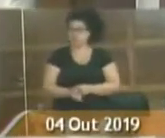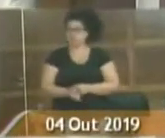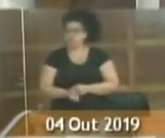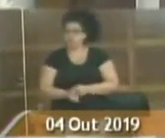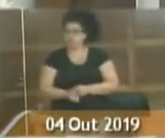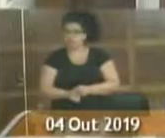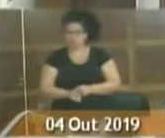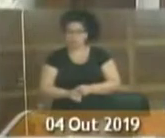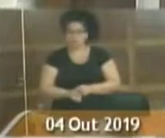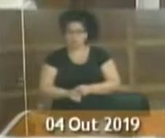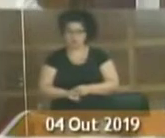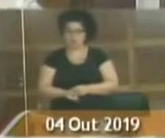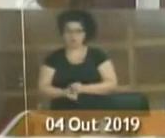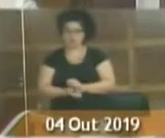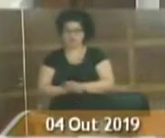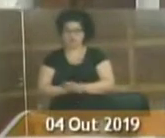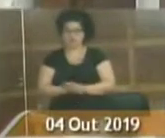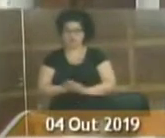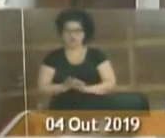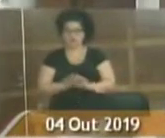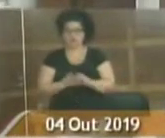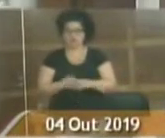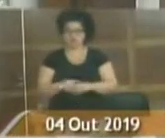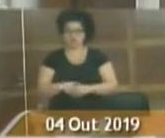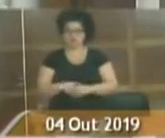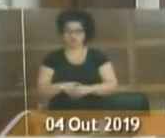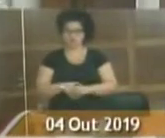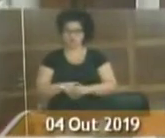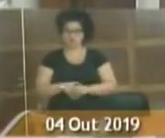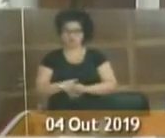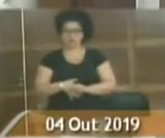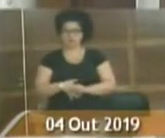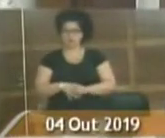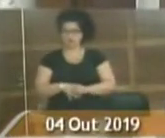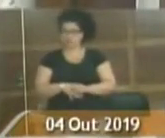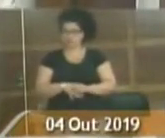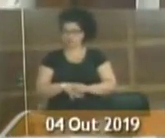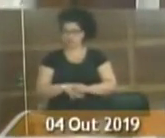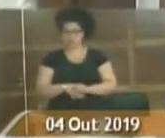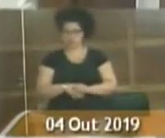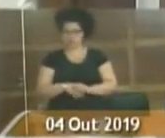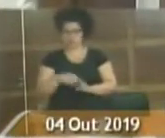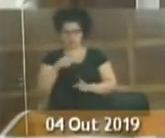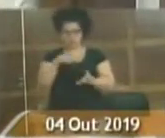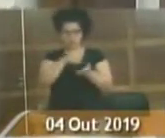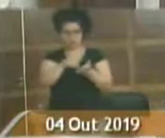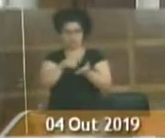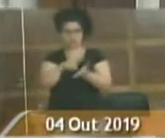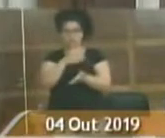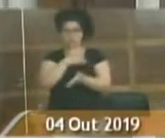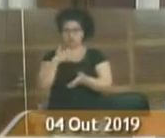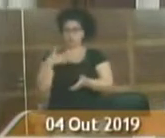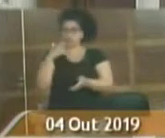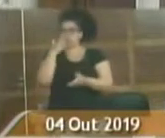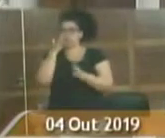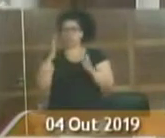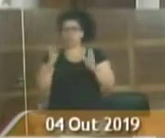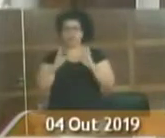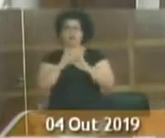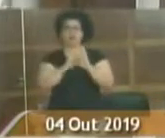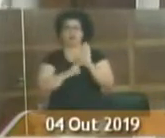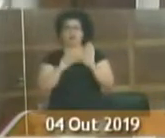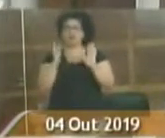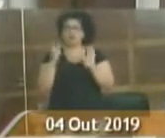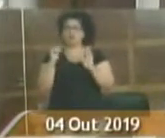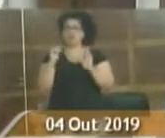tem várias causas, entendeu? Mas vocês lá, isso já virou regra. O itraconazol, ele